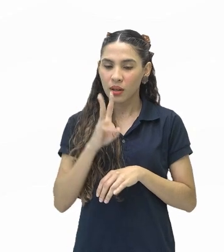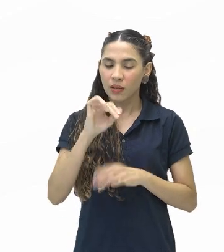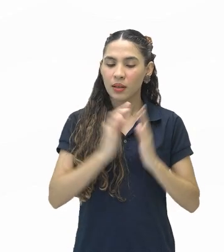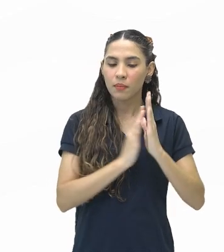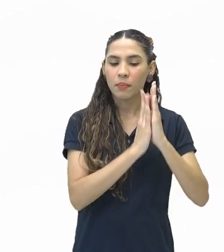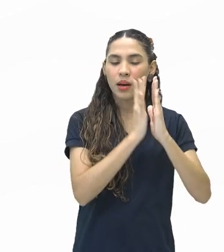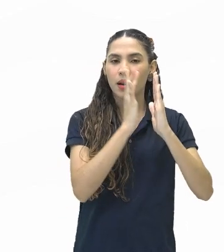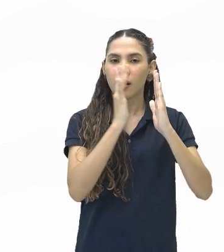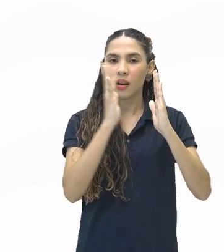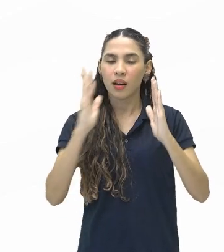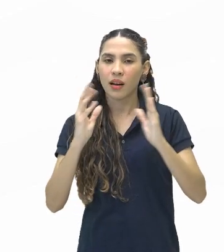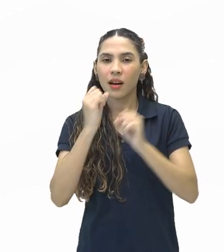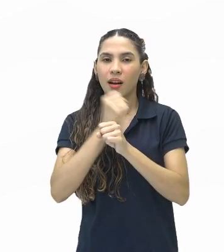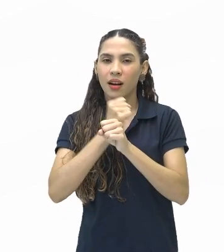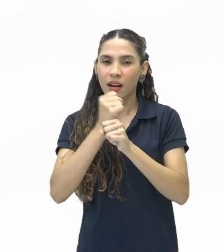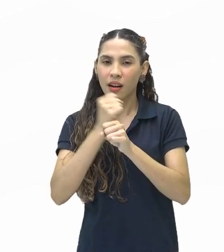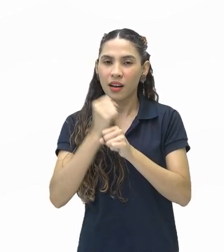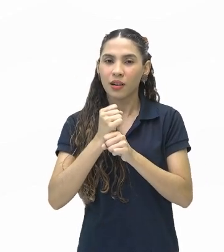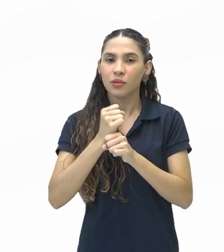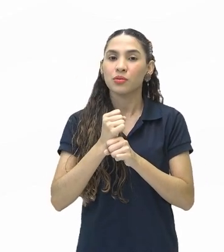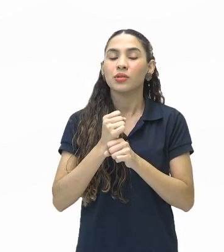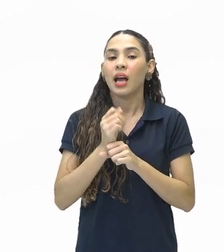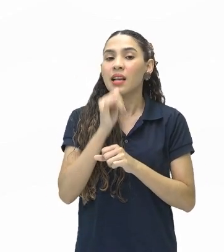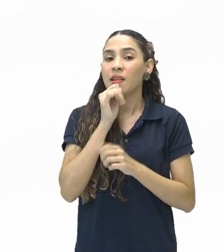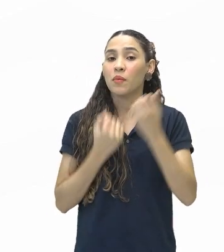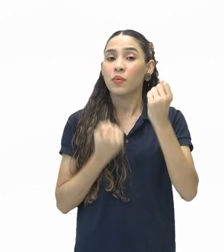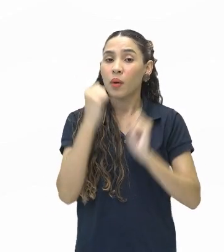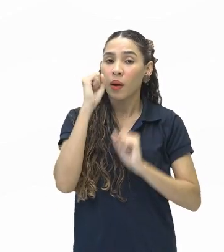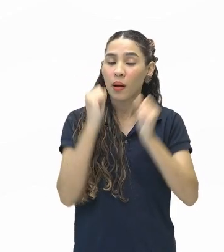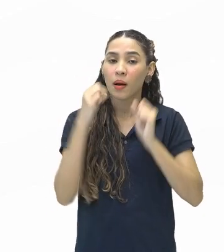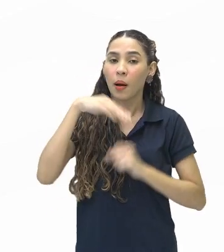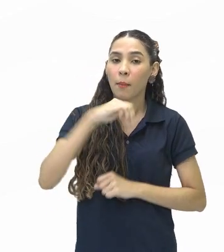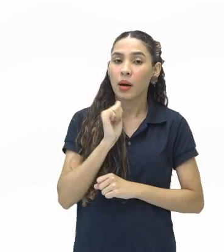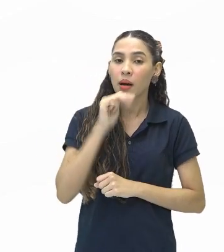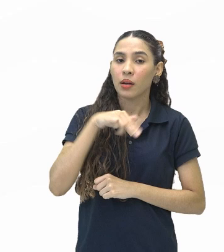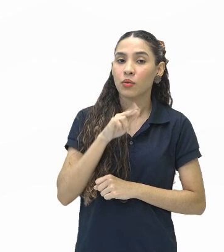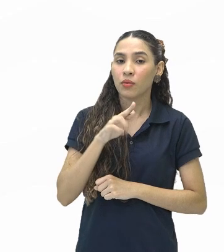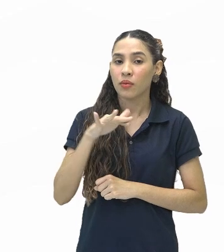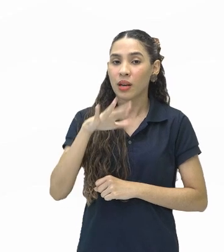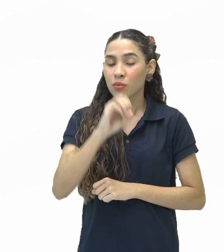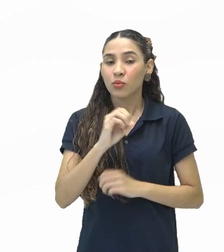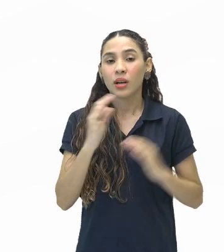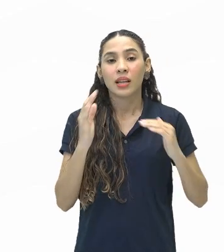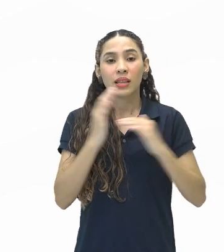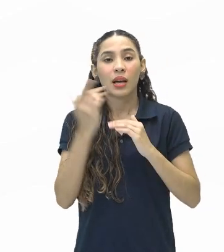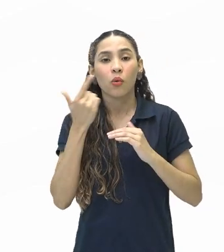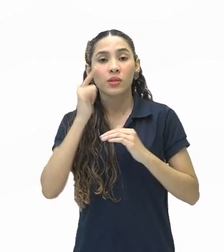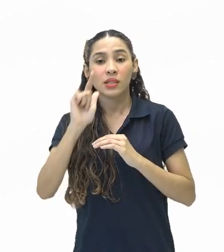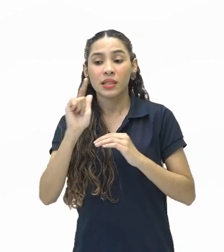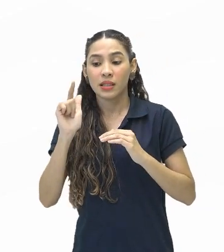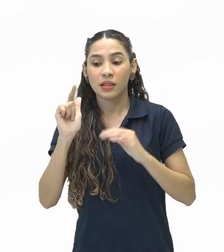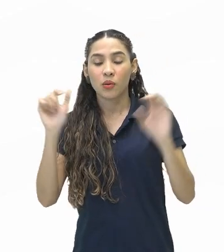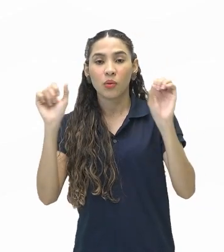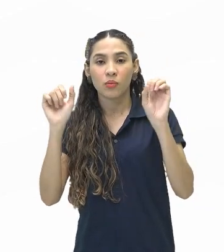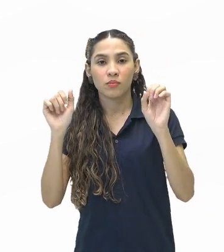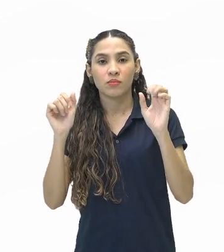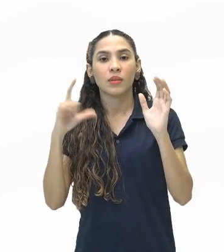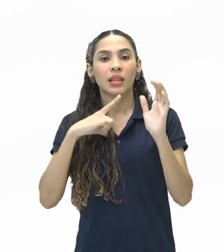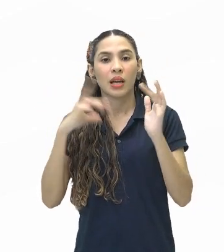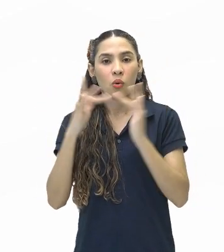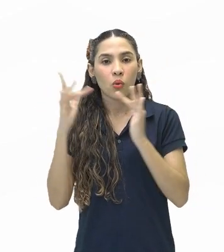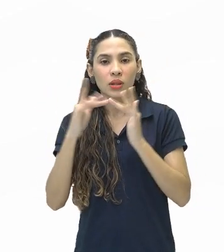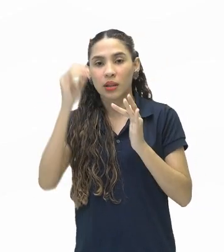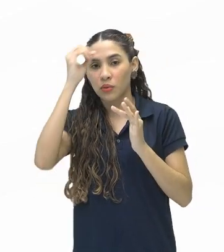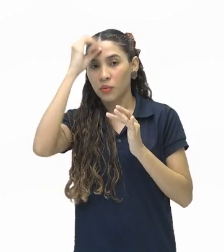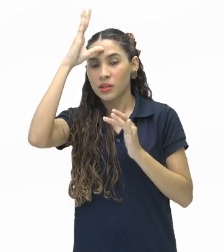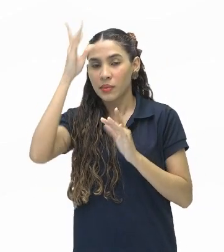vários períodos, né, da manufatura, né, você vai passando por até chegar no caminho do capitalismo, a criação